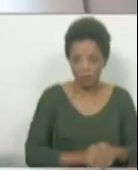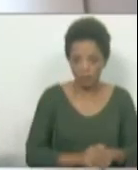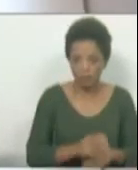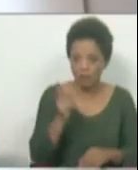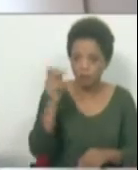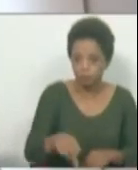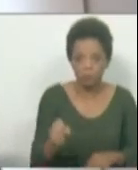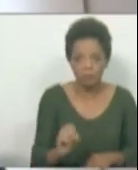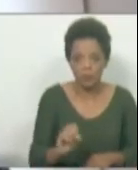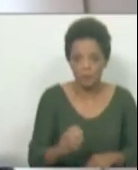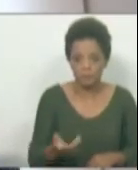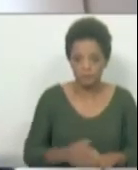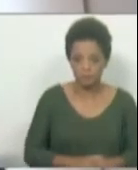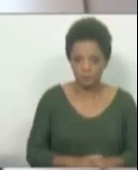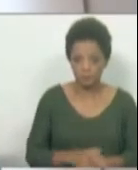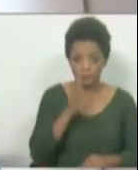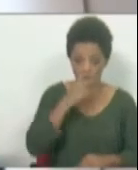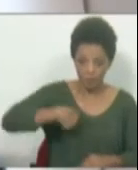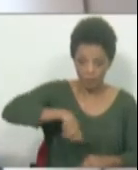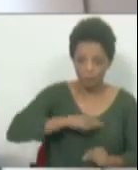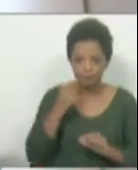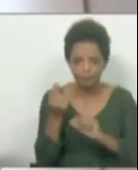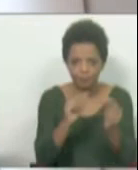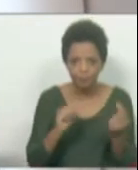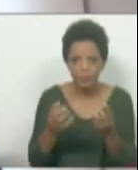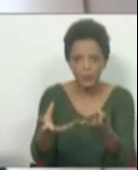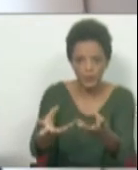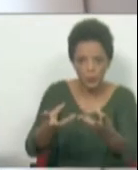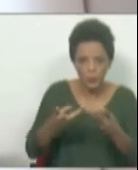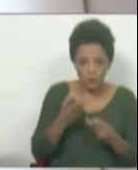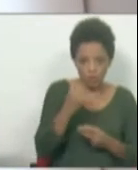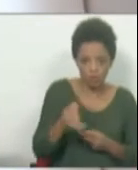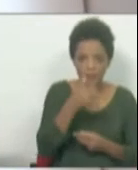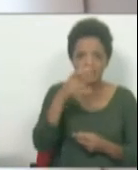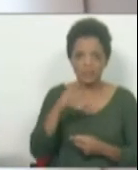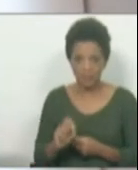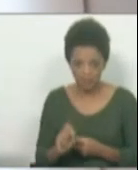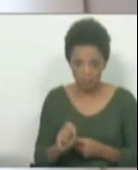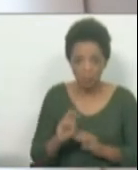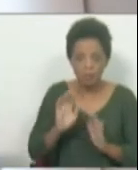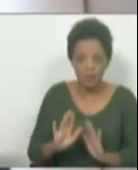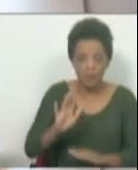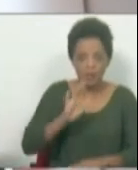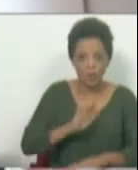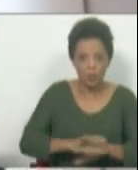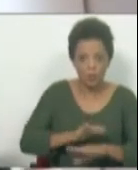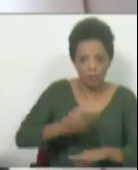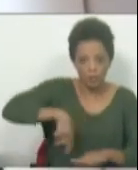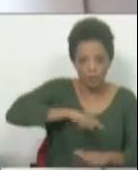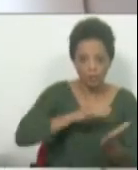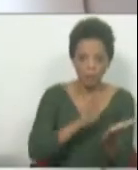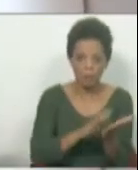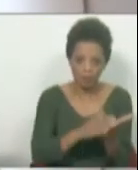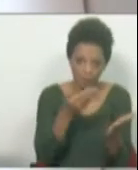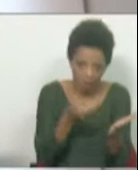aparecem. E para podermos discutir o orçamento de 2023, tendo em conta que temos indicadores que já